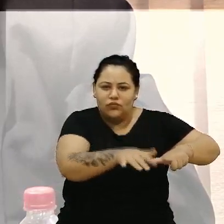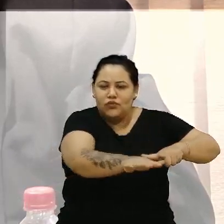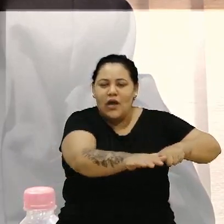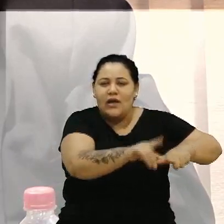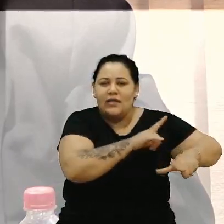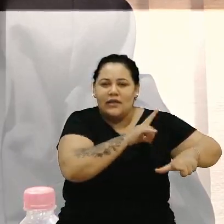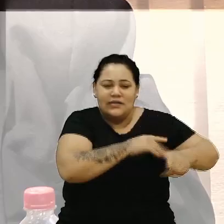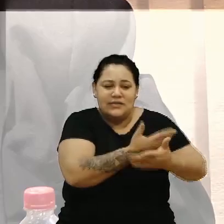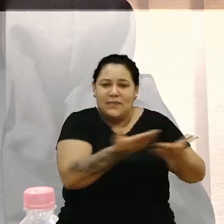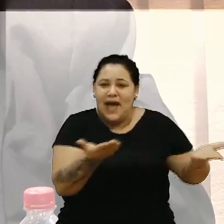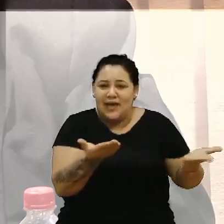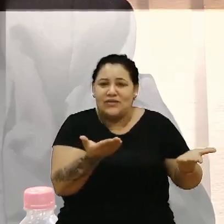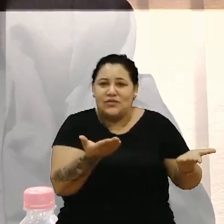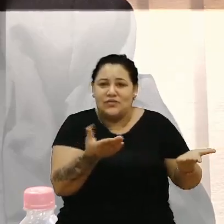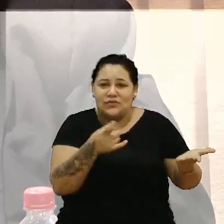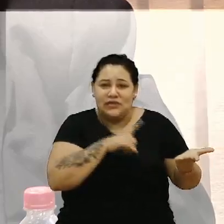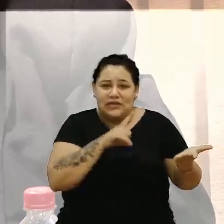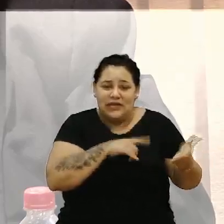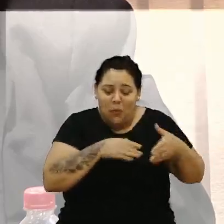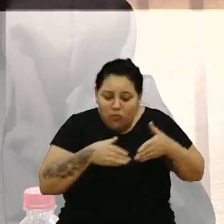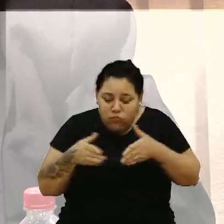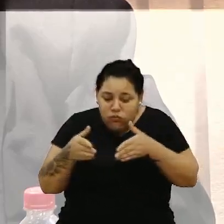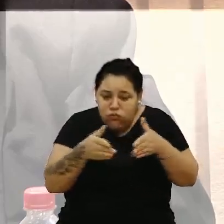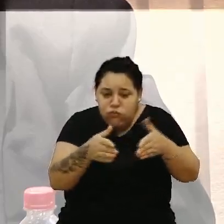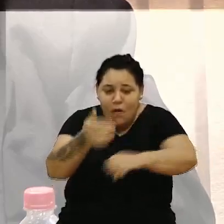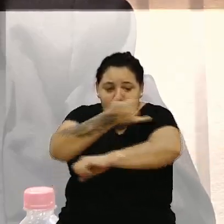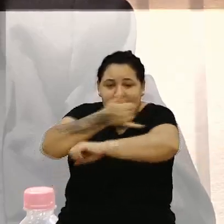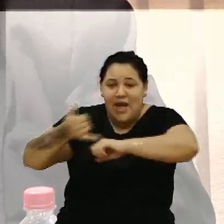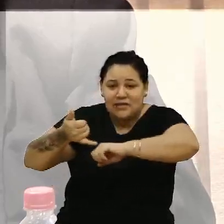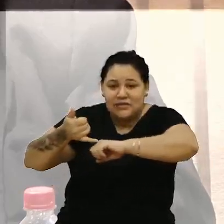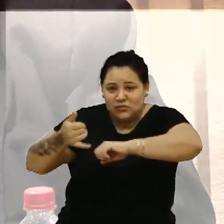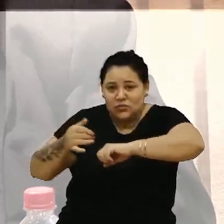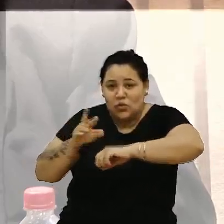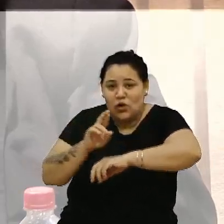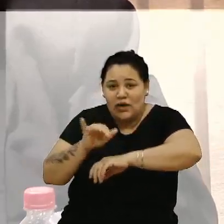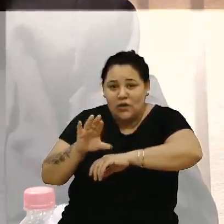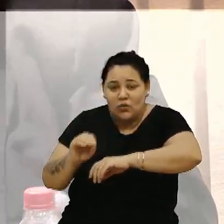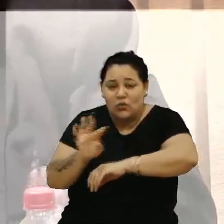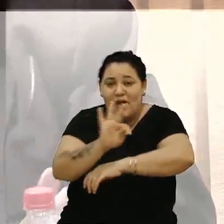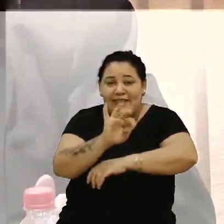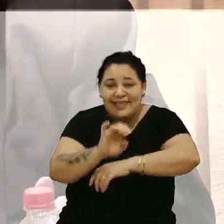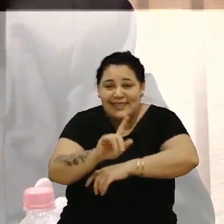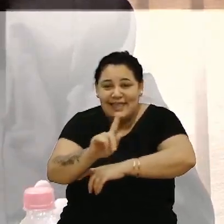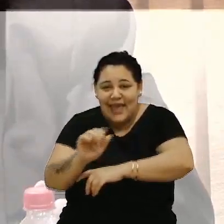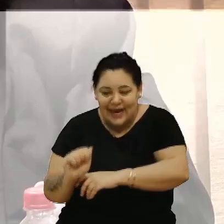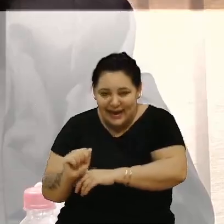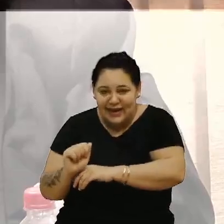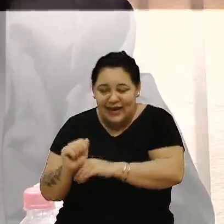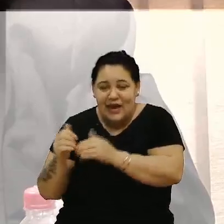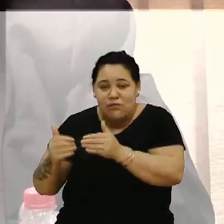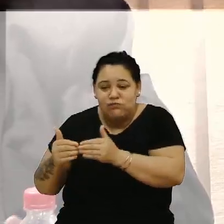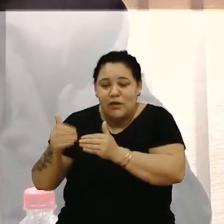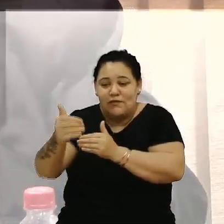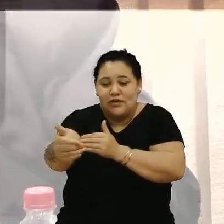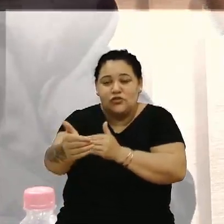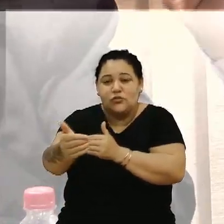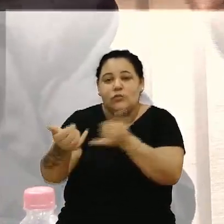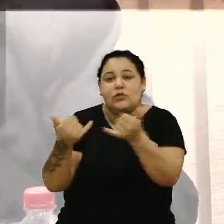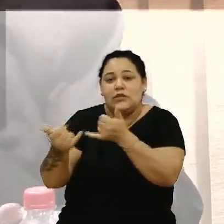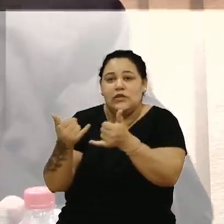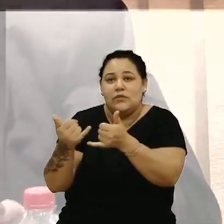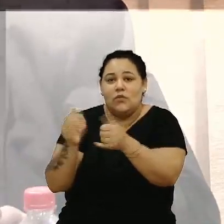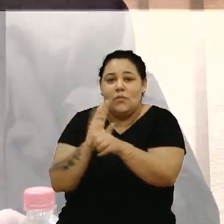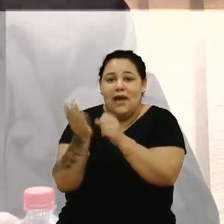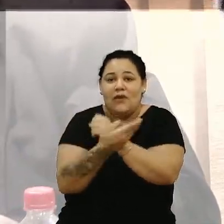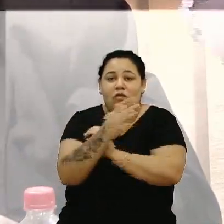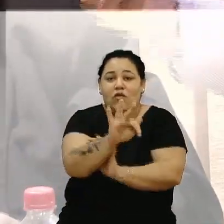Espaços que são banhados pelo Tega. Acho que isso está em evidência. No longo prazo, o que nós vamos... O Fátima, nós vamos ter que